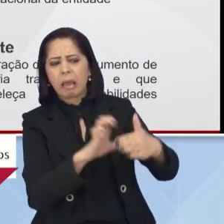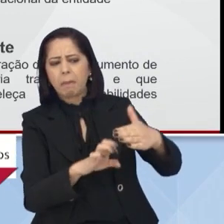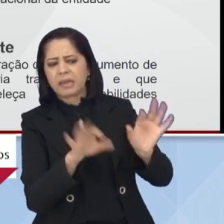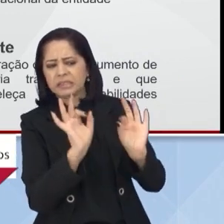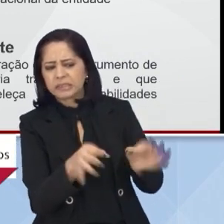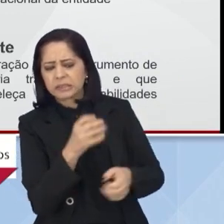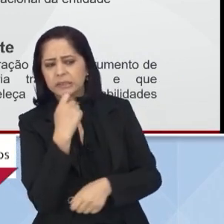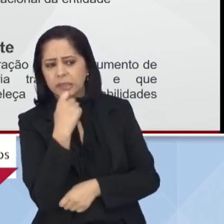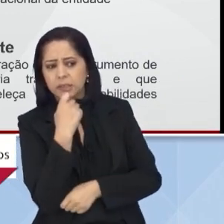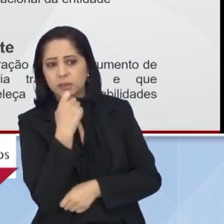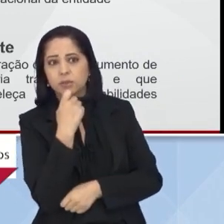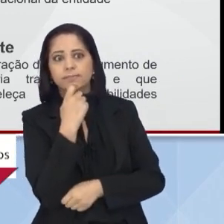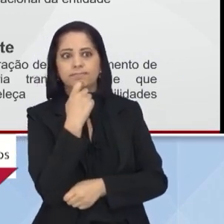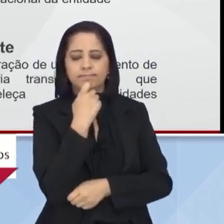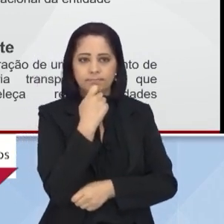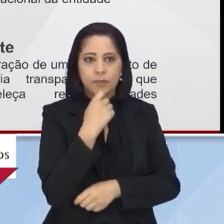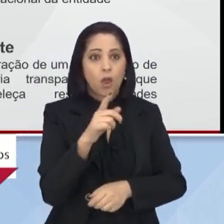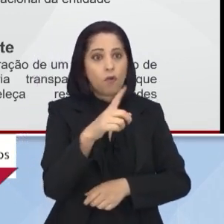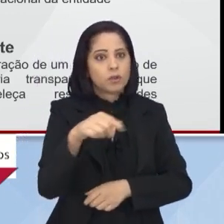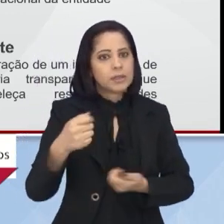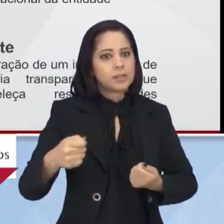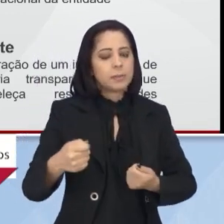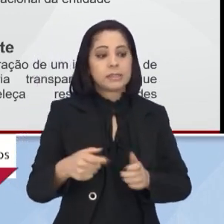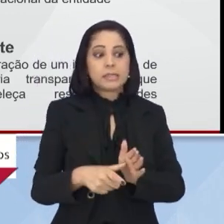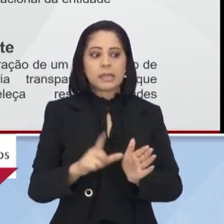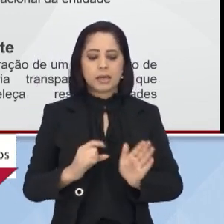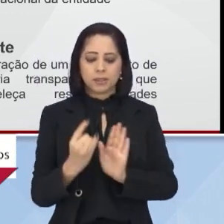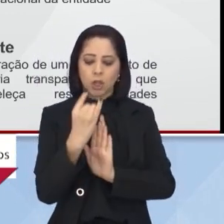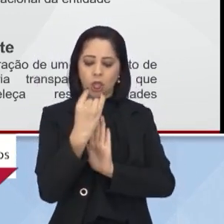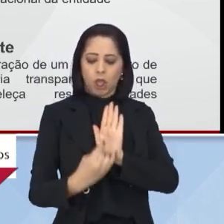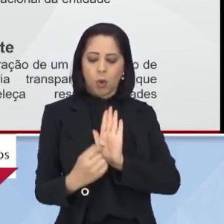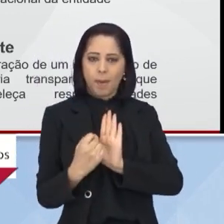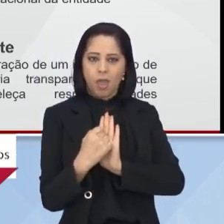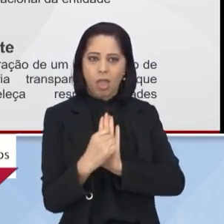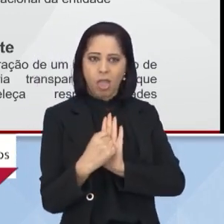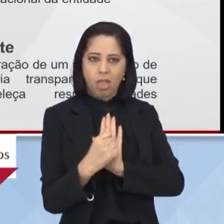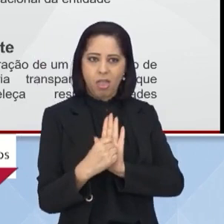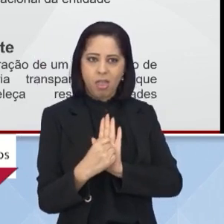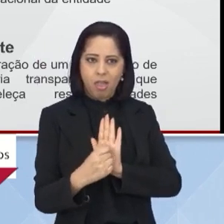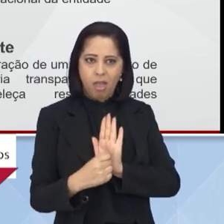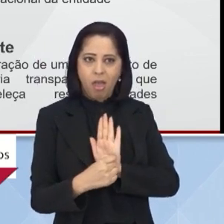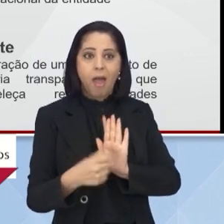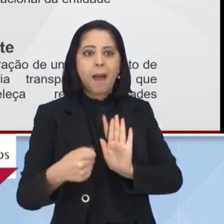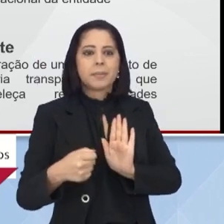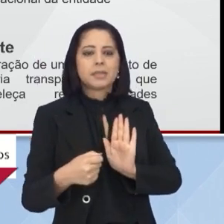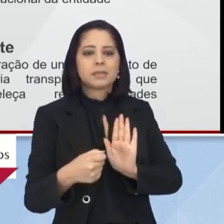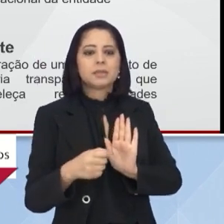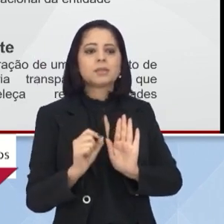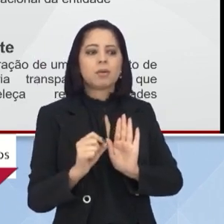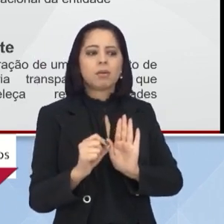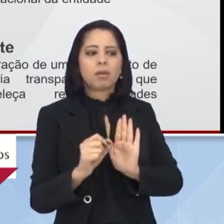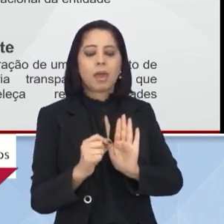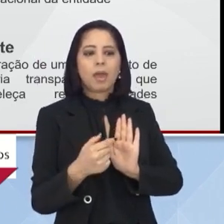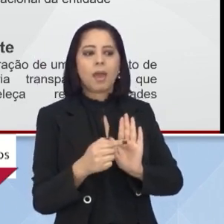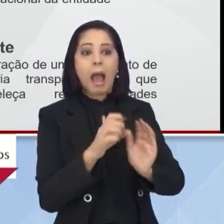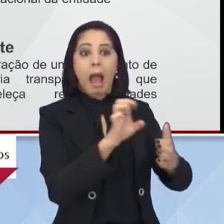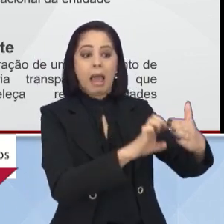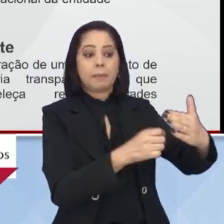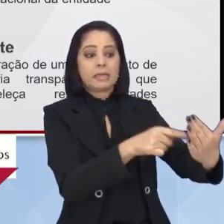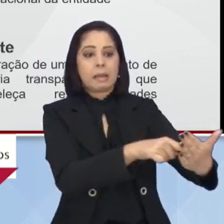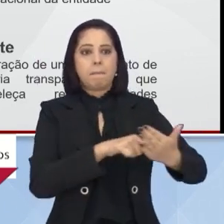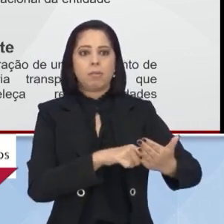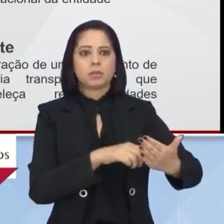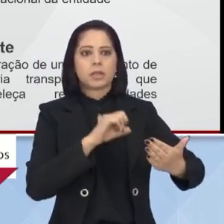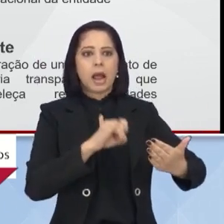regras que possibilitem a participação de entidades com históricos bons né porque senão o município fica